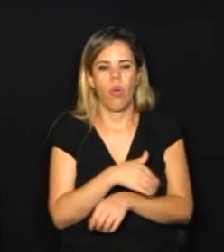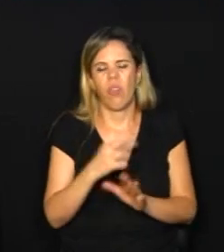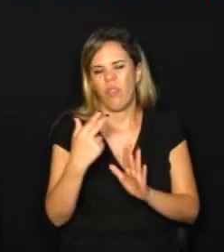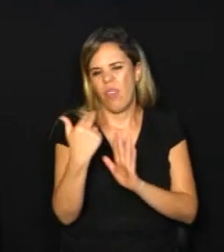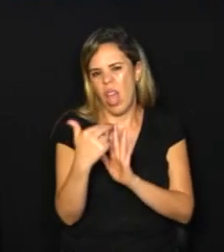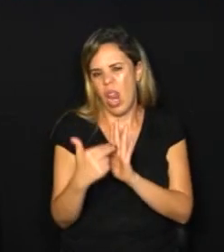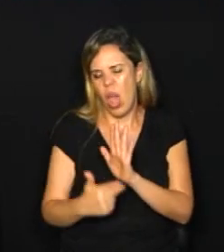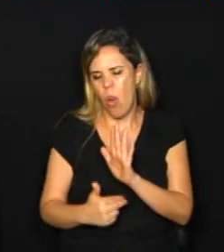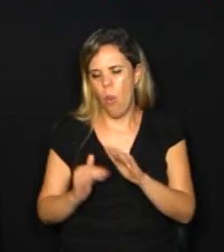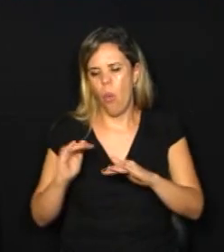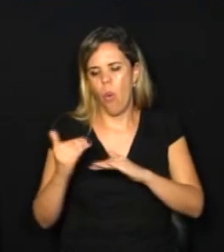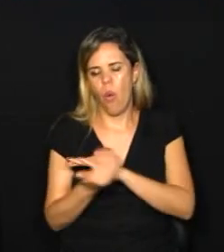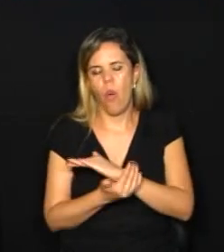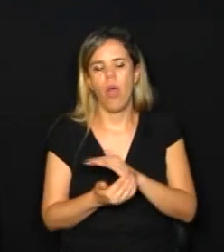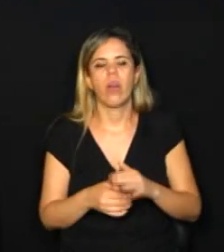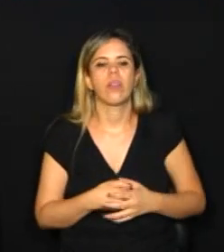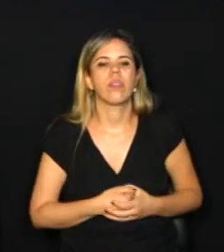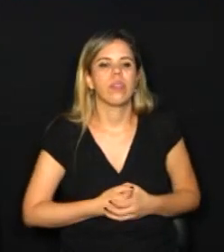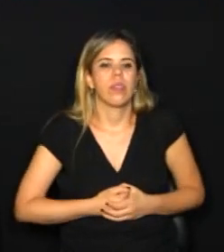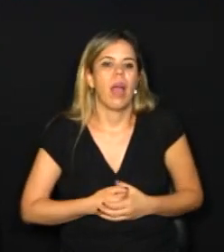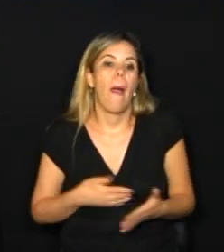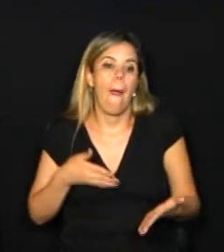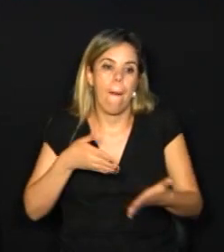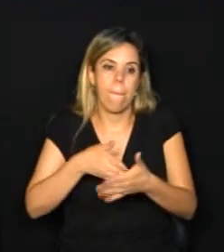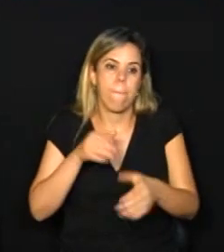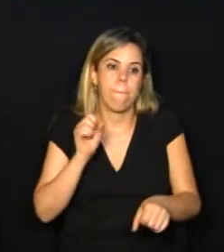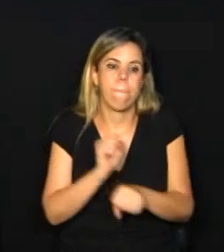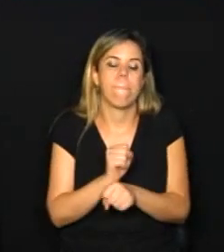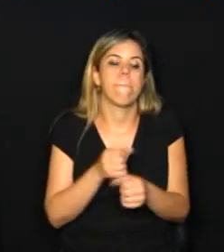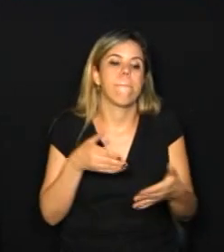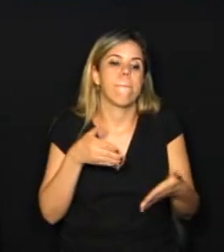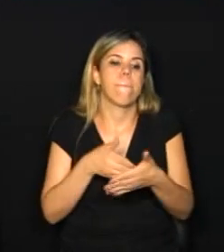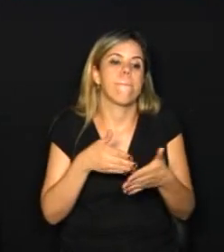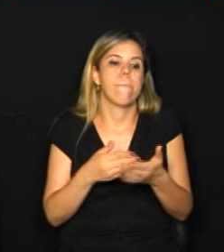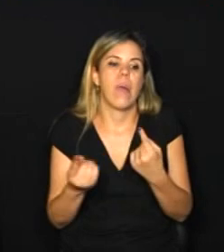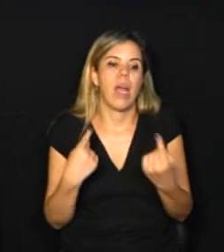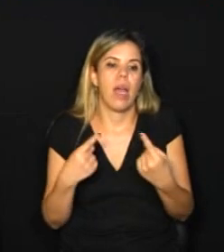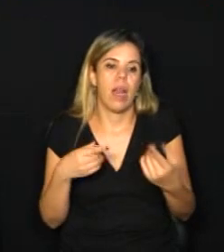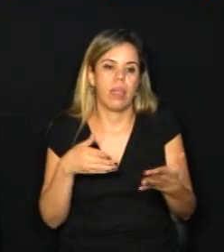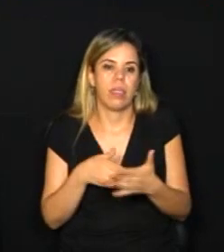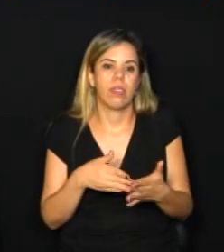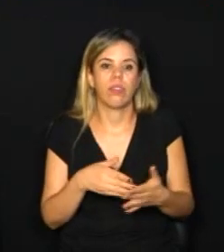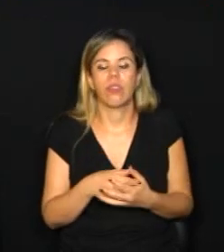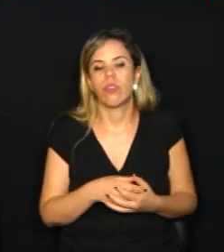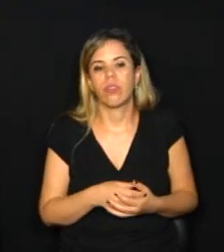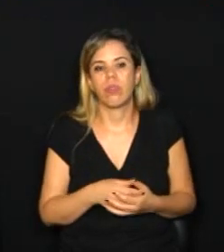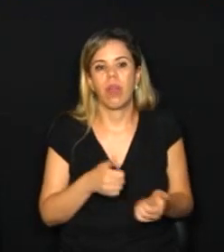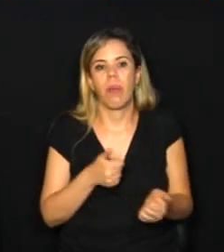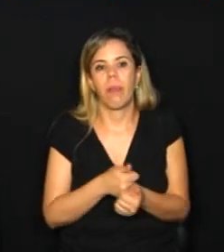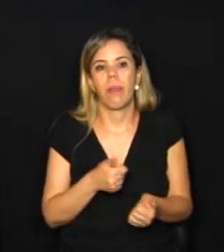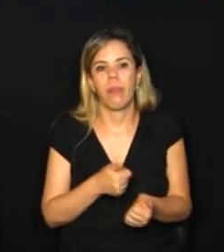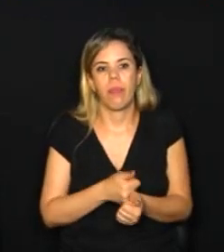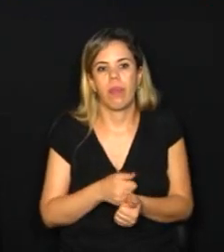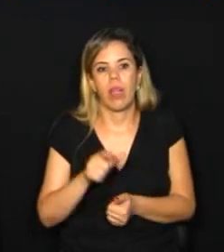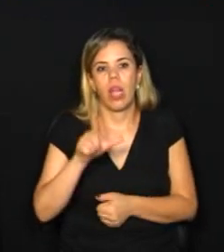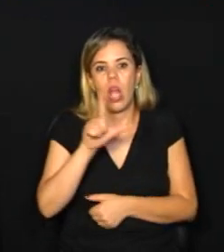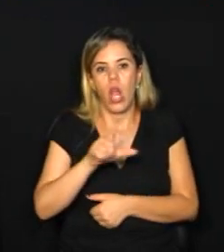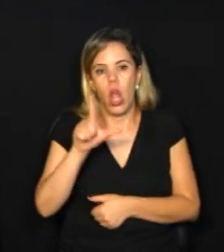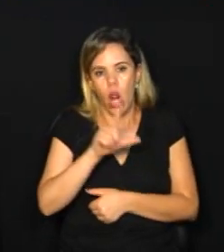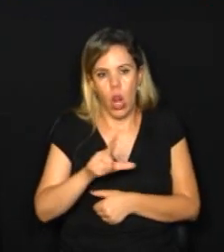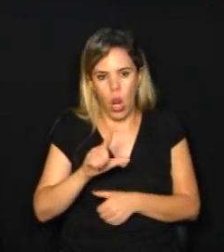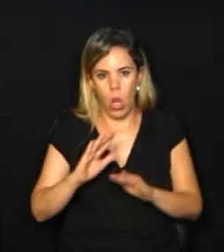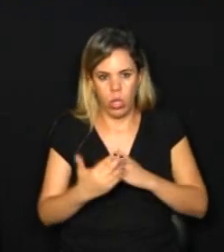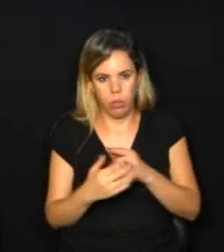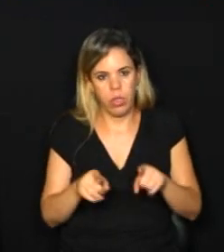Lopes, Moacir Penachim, também em outro trecho da John Boy, mais ali para o Jardim Londres. Então,